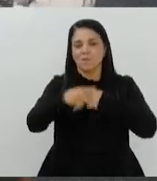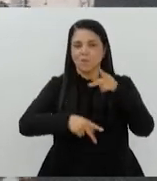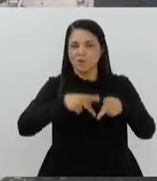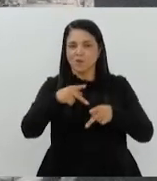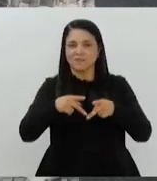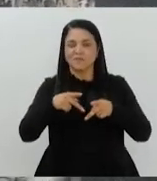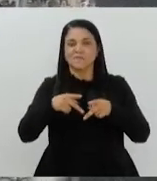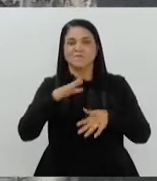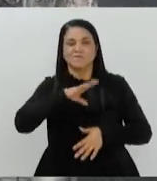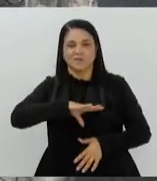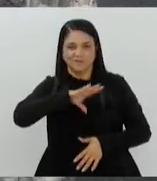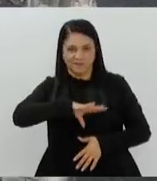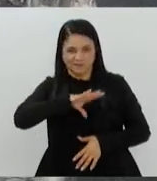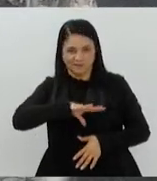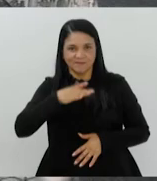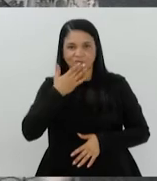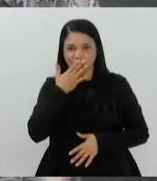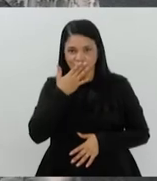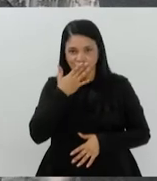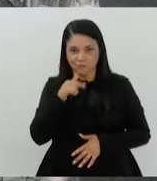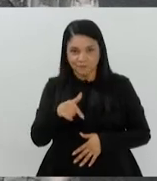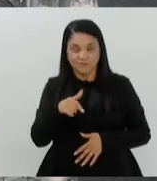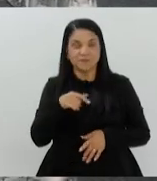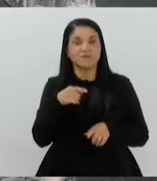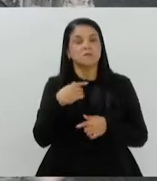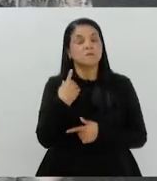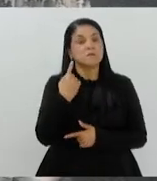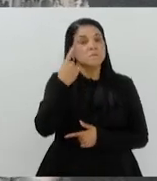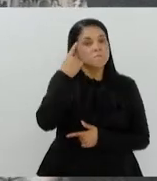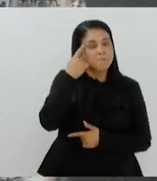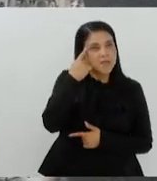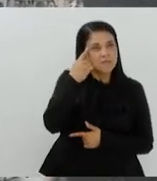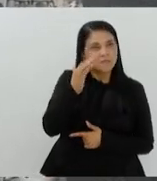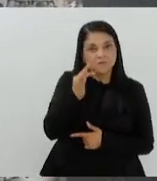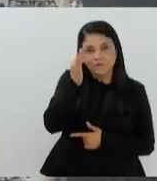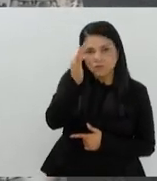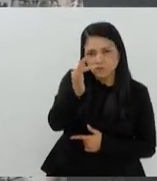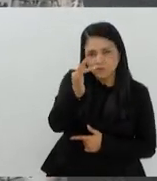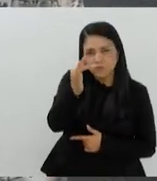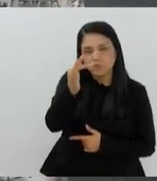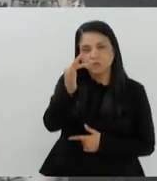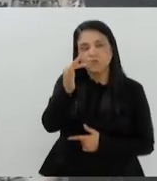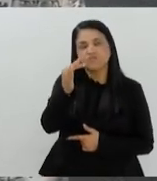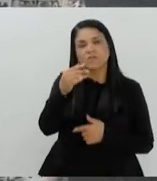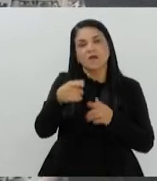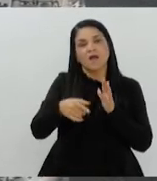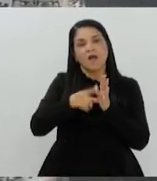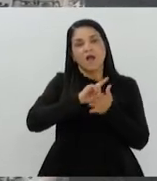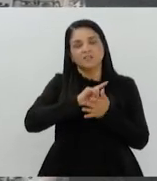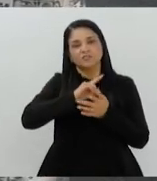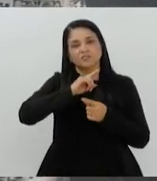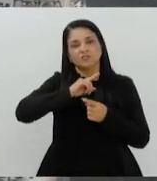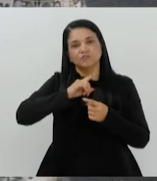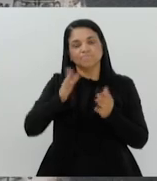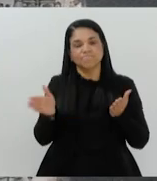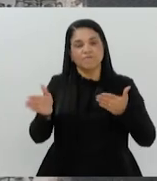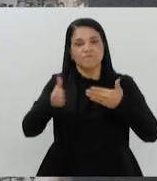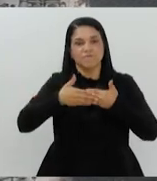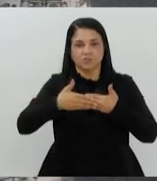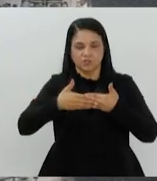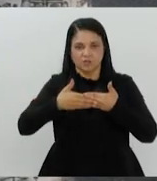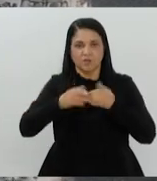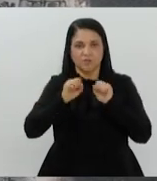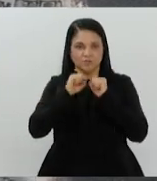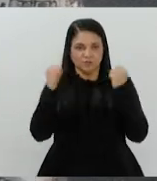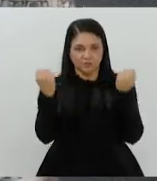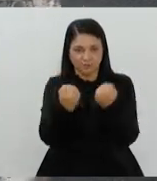que futuramente pensem duas vezes antes de interditar o estádio de São Januário.